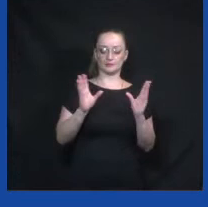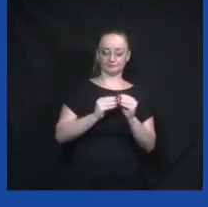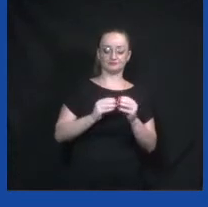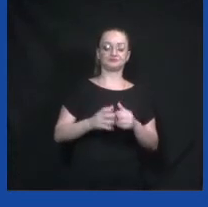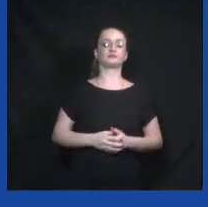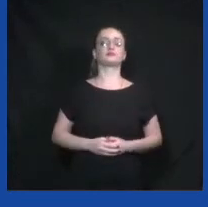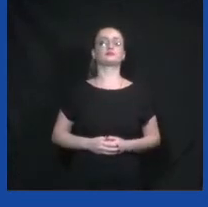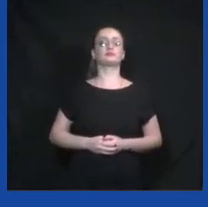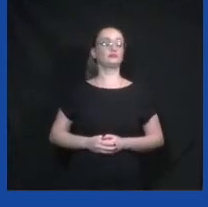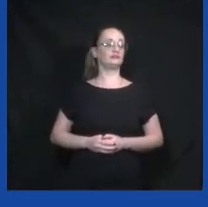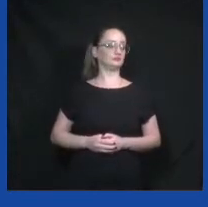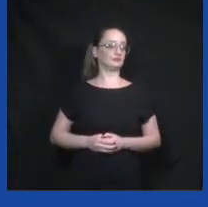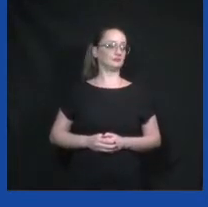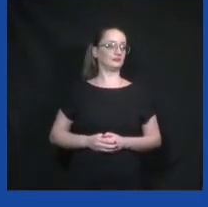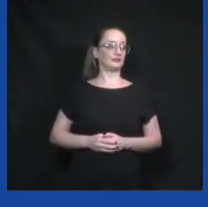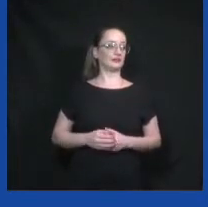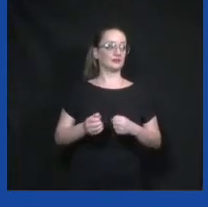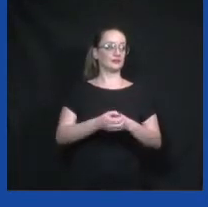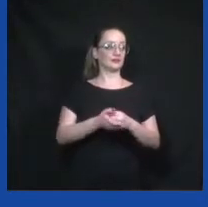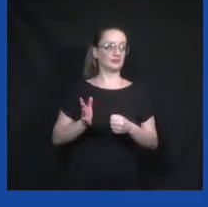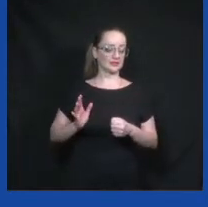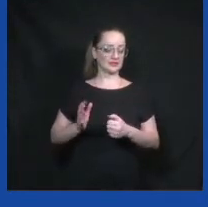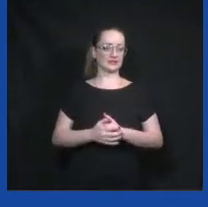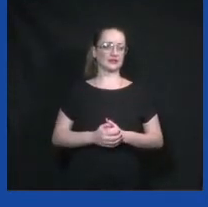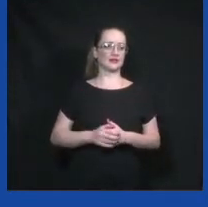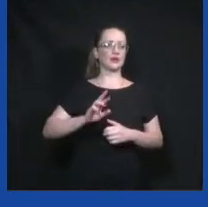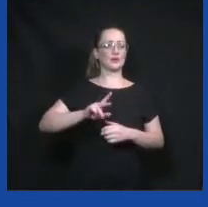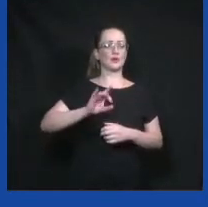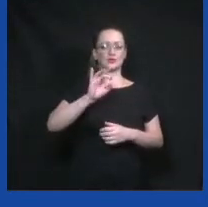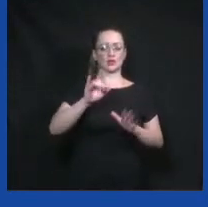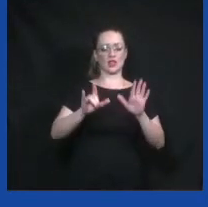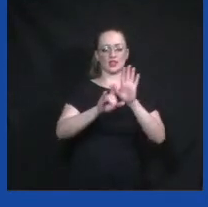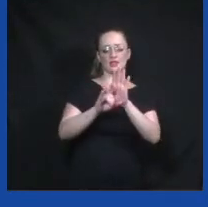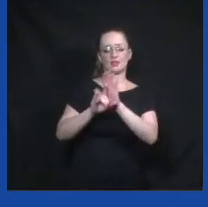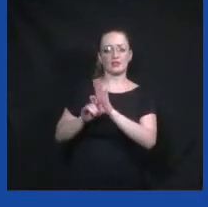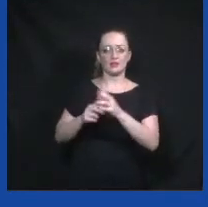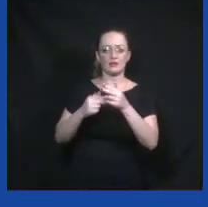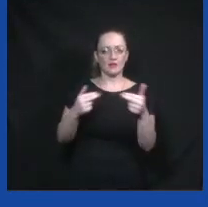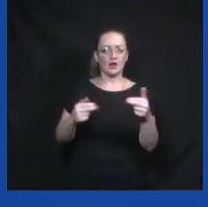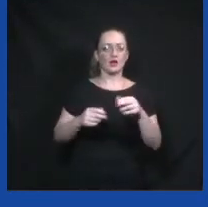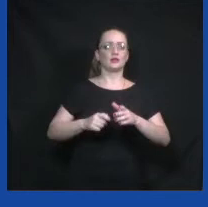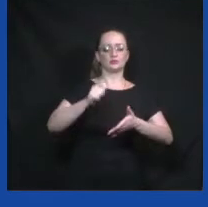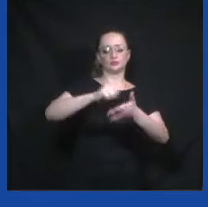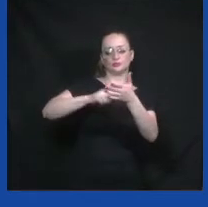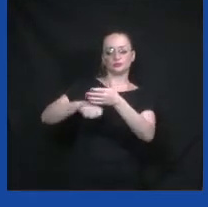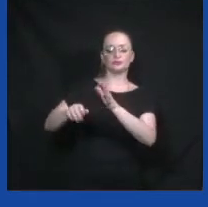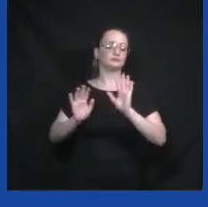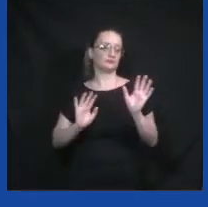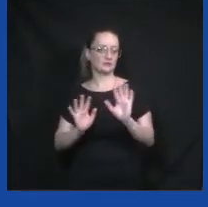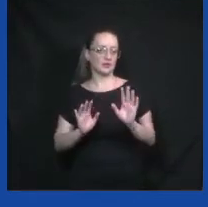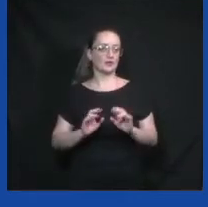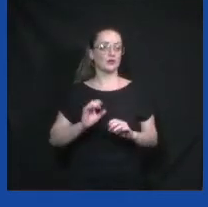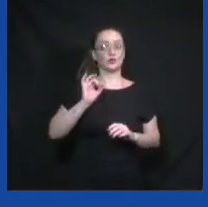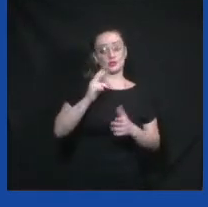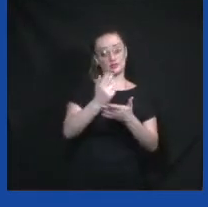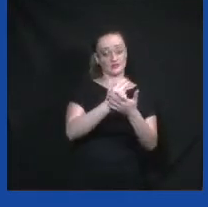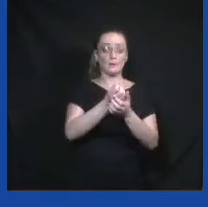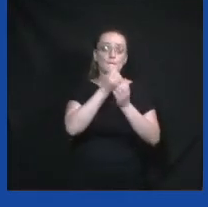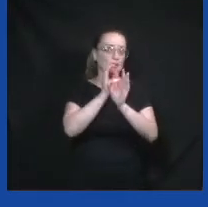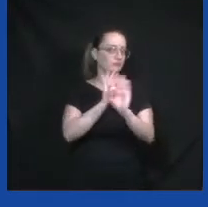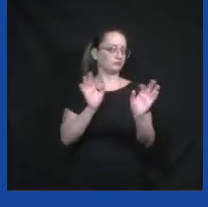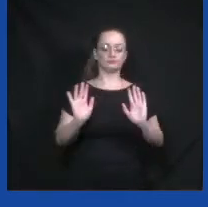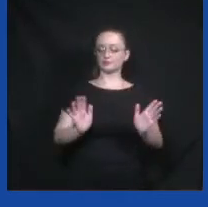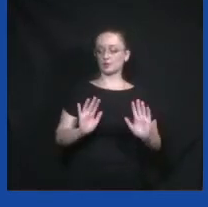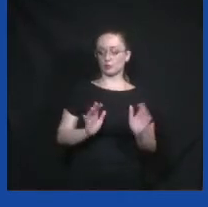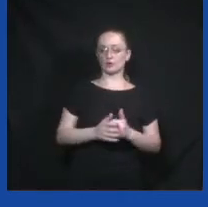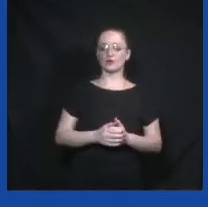que democracia não é feita só de leis, não é feita só de instituições, não é feita só de bons desenhos formais.